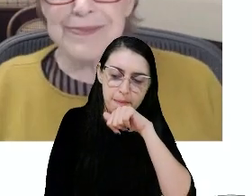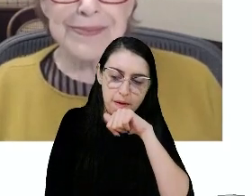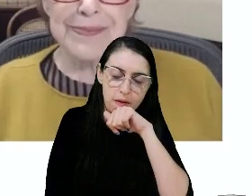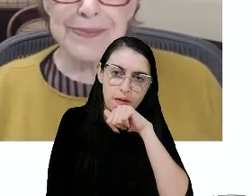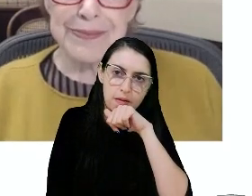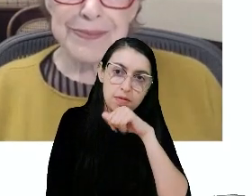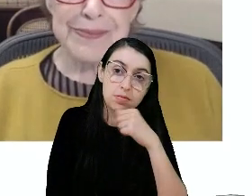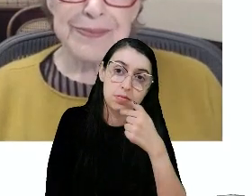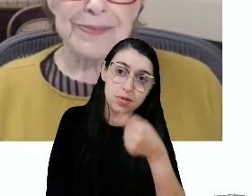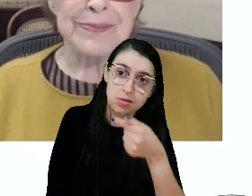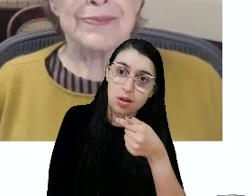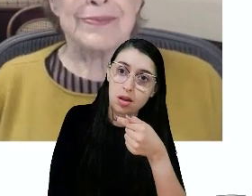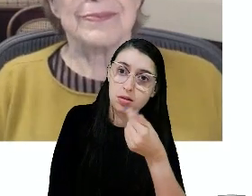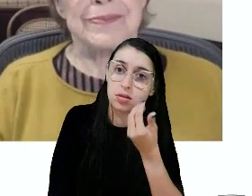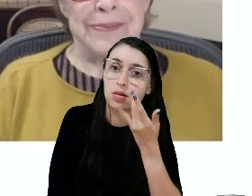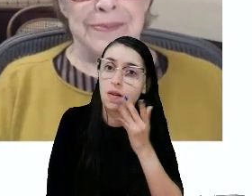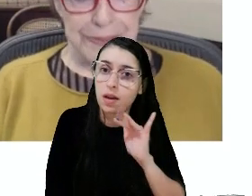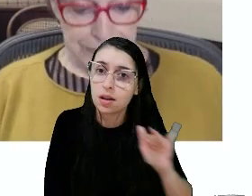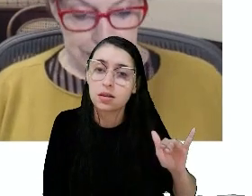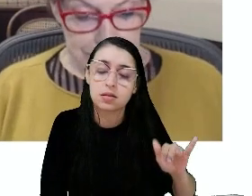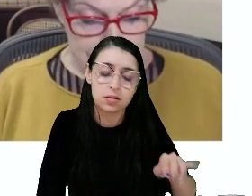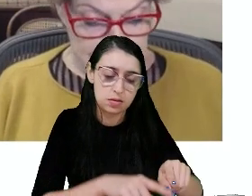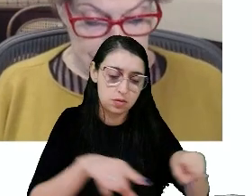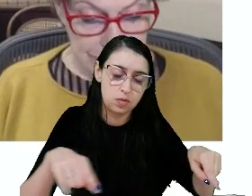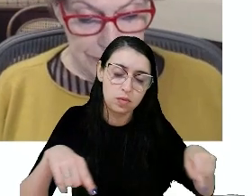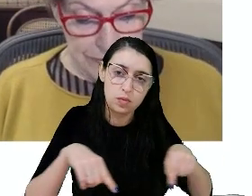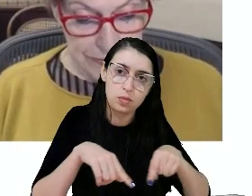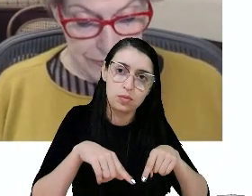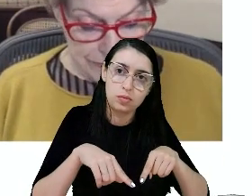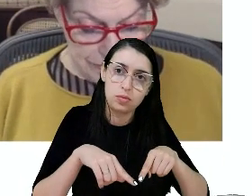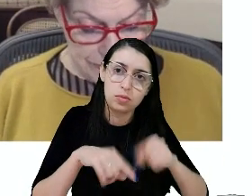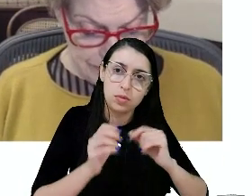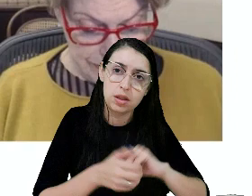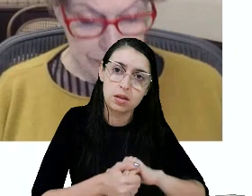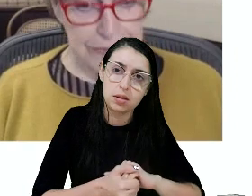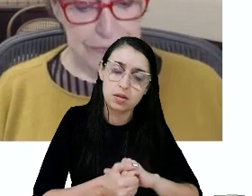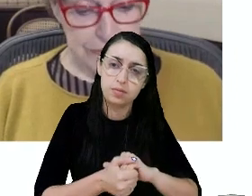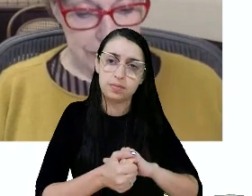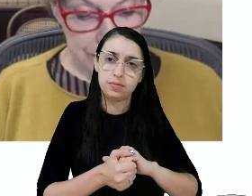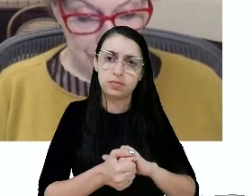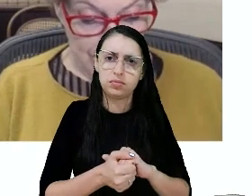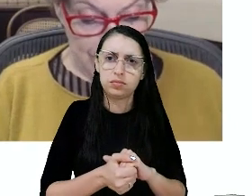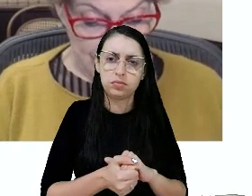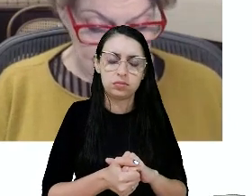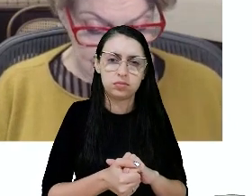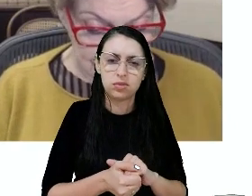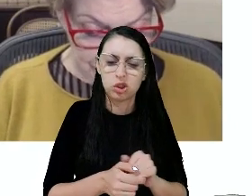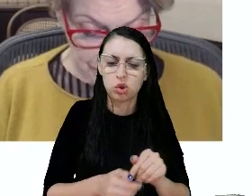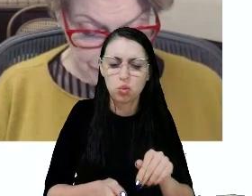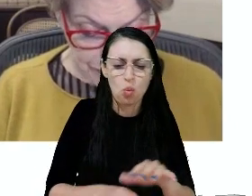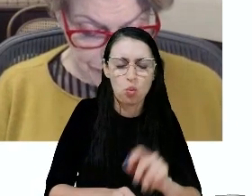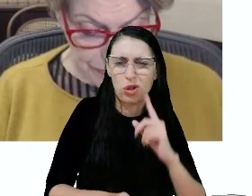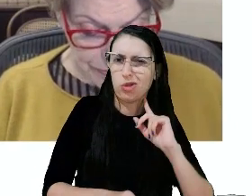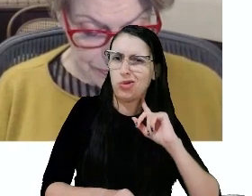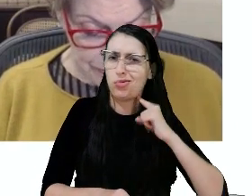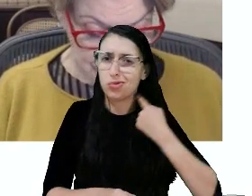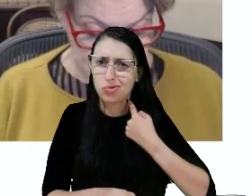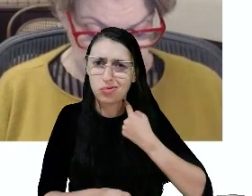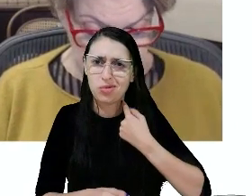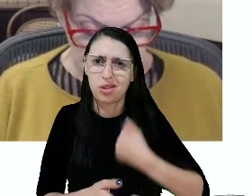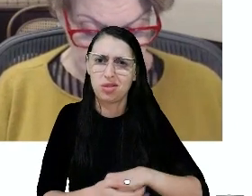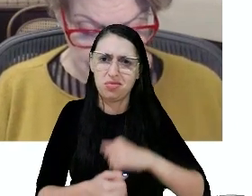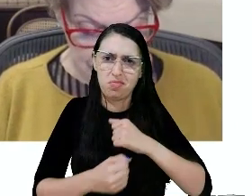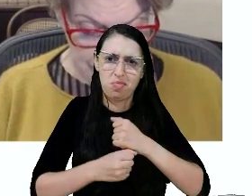mãe com 7 crianças em volta dela. O chão estava completamente sujo